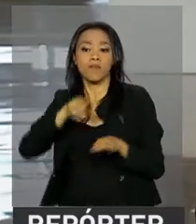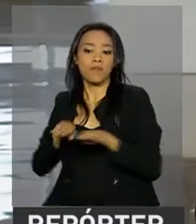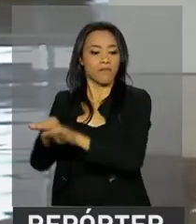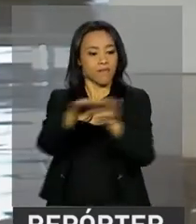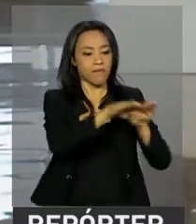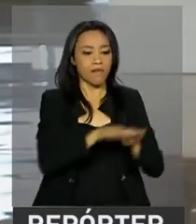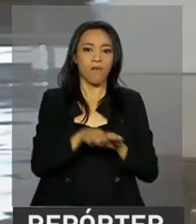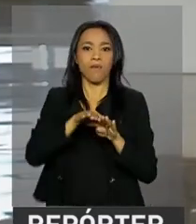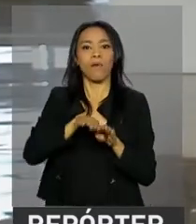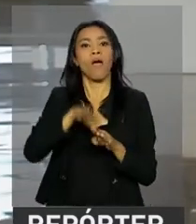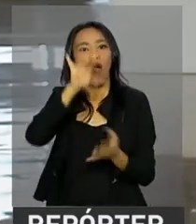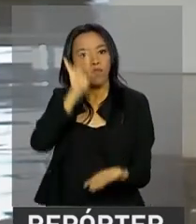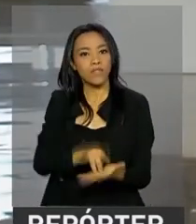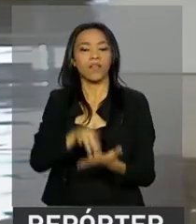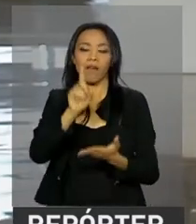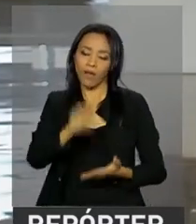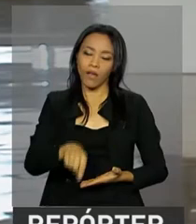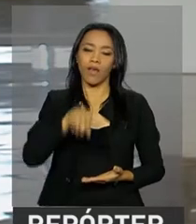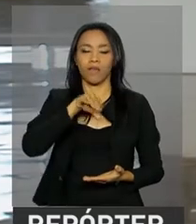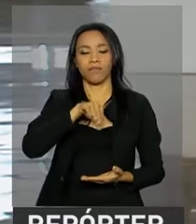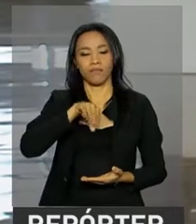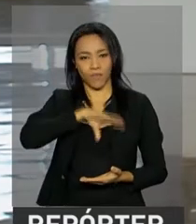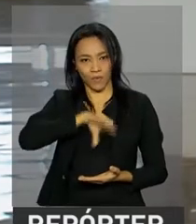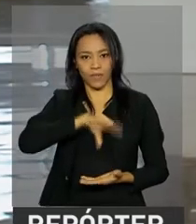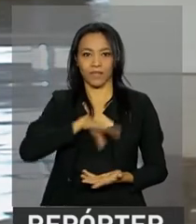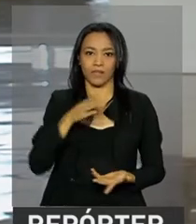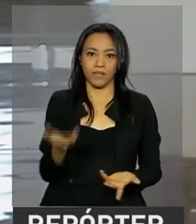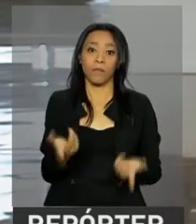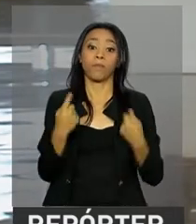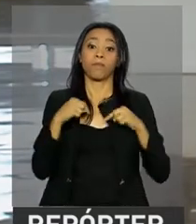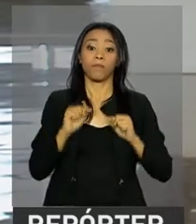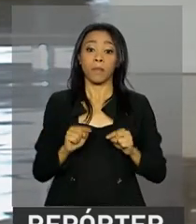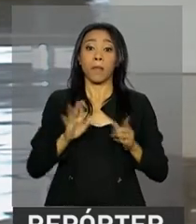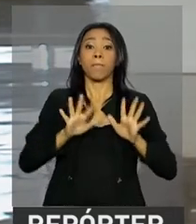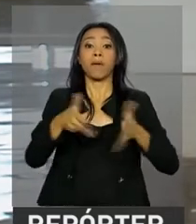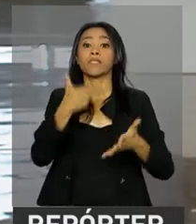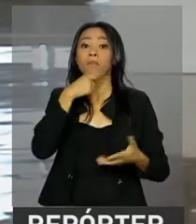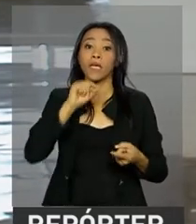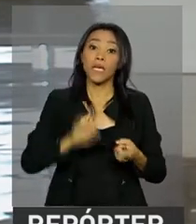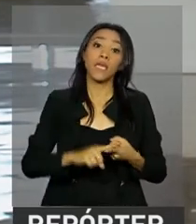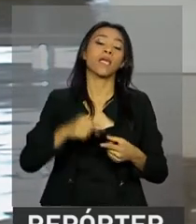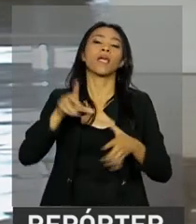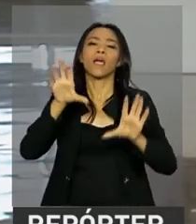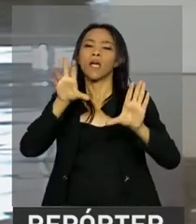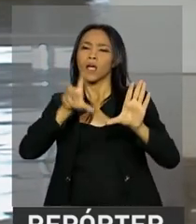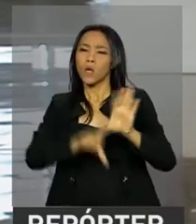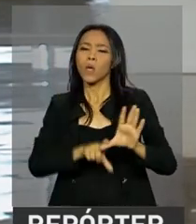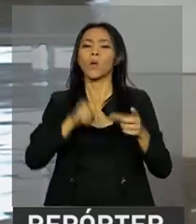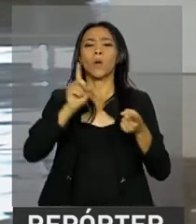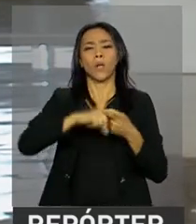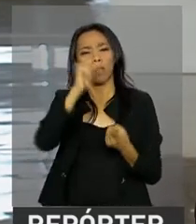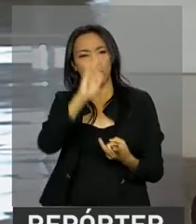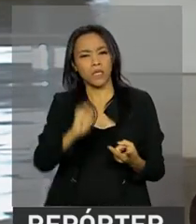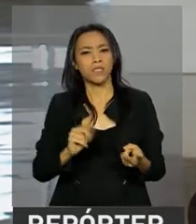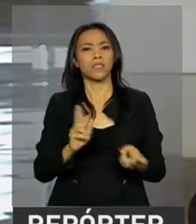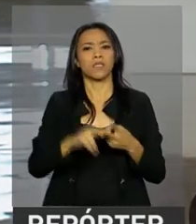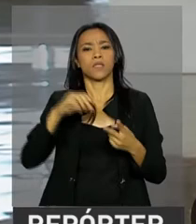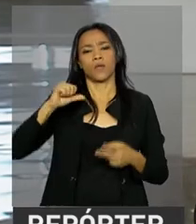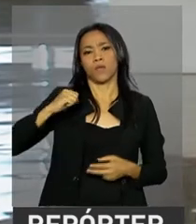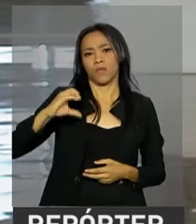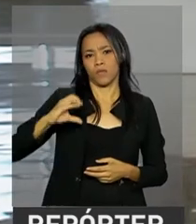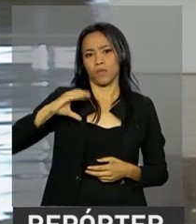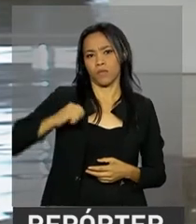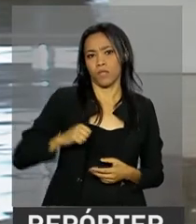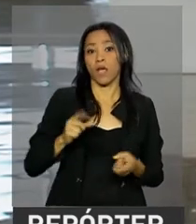oficiais pelo menos uma das línguas oficiais participam na cplp angola brasil cabo verde guiné bissau guiné equatorial